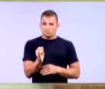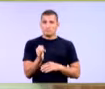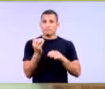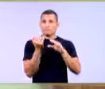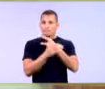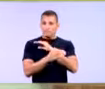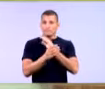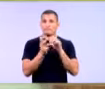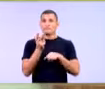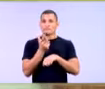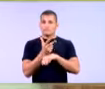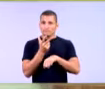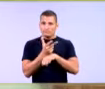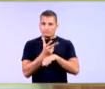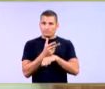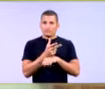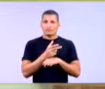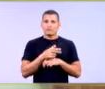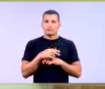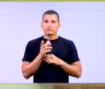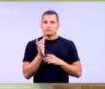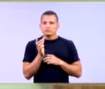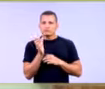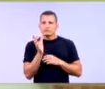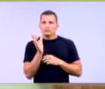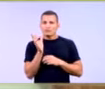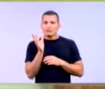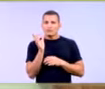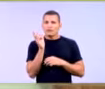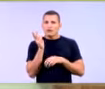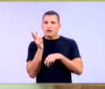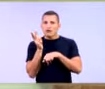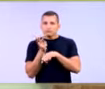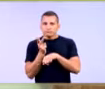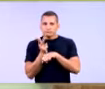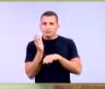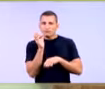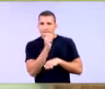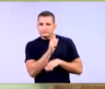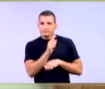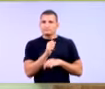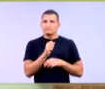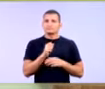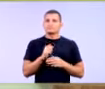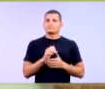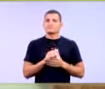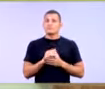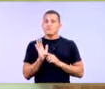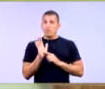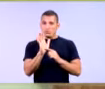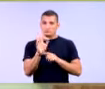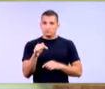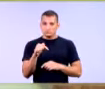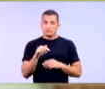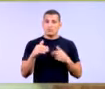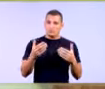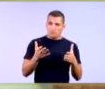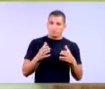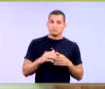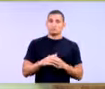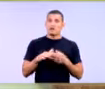de vídeos, bem curtos, para que nós pudéssemos veicular aqui. Então, na volta da atividade de sala,